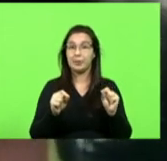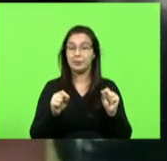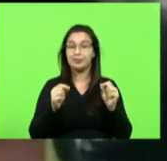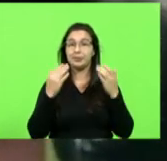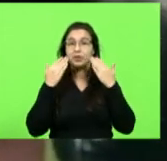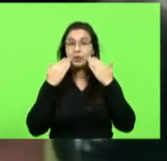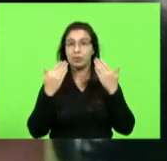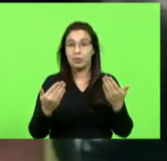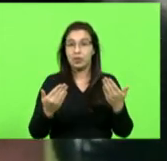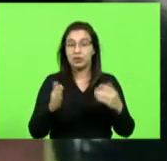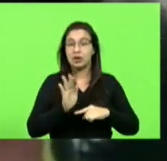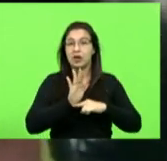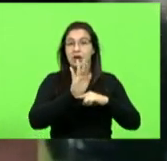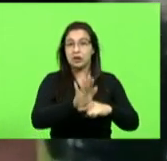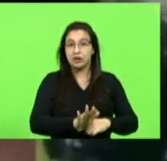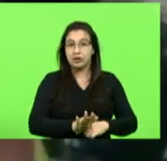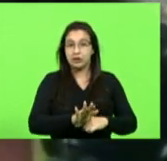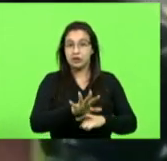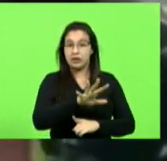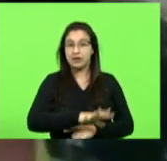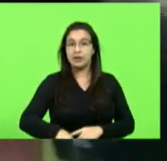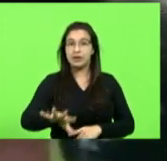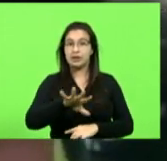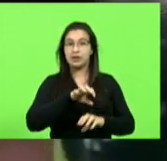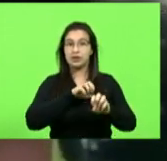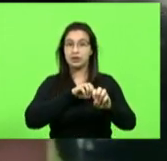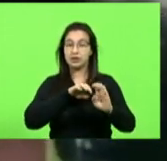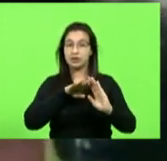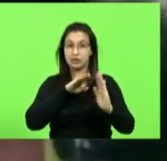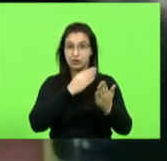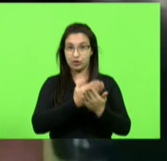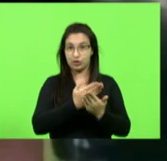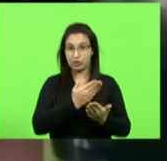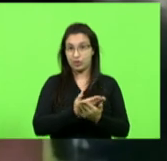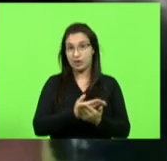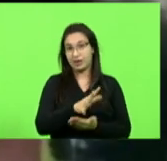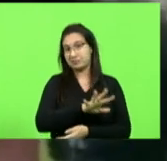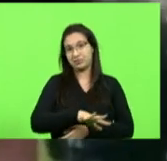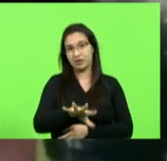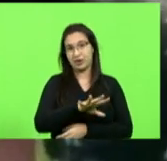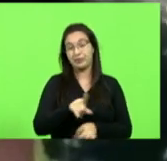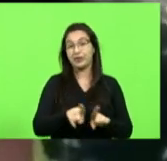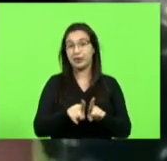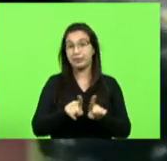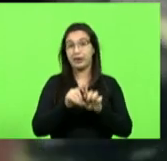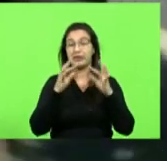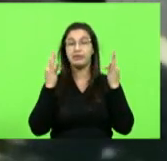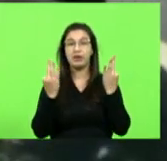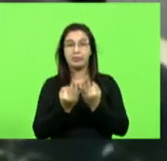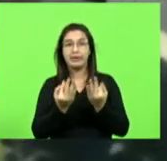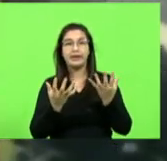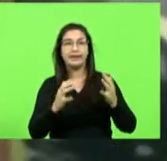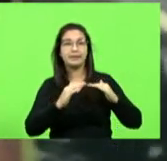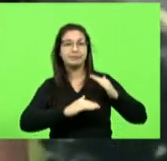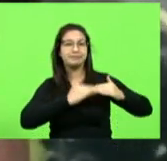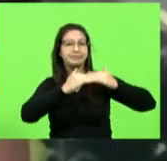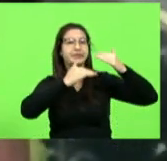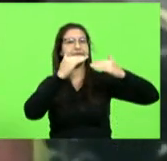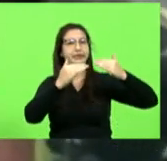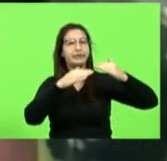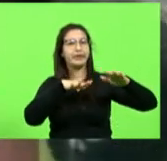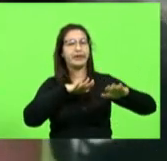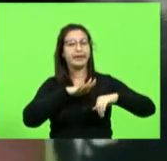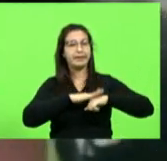contribuições para a comunidade escolar em geral, né, e também para as famílias, através do desenvolvimento de ações que